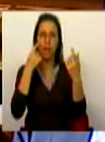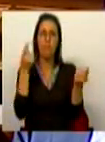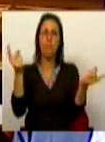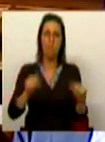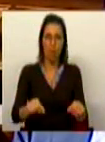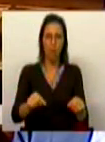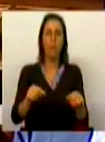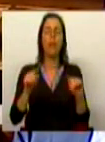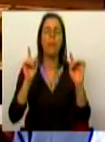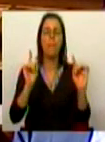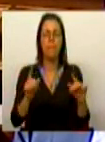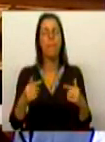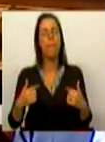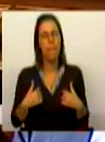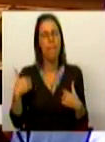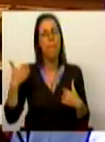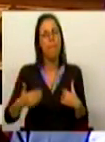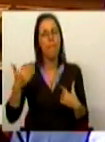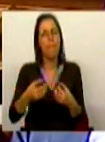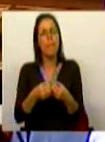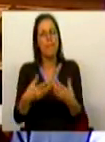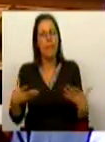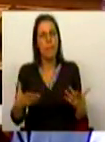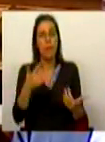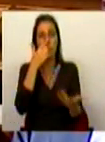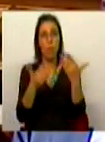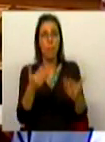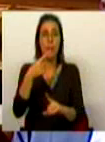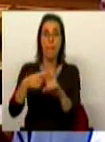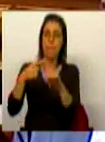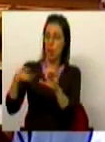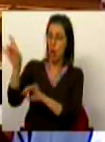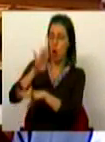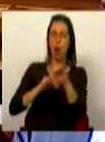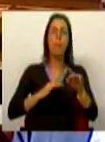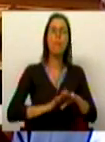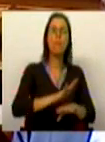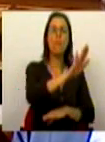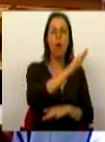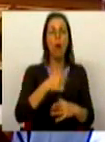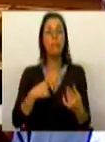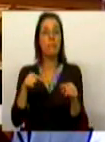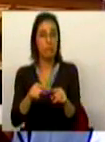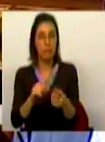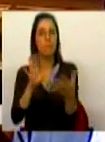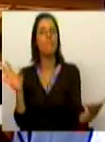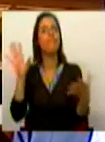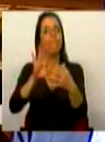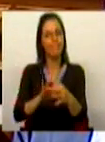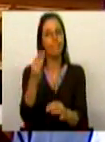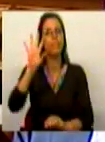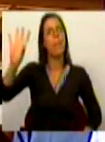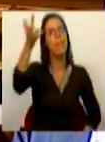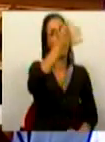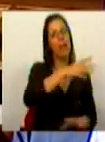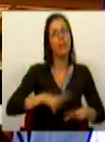regressar. Temos vindo a crescer acima da média europeia e conseguimos com isso convergir mais com os países